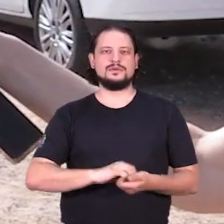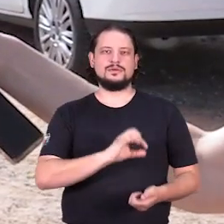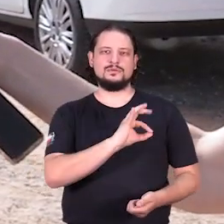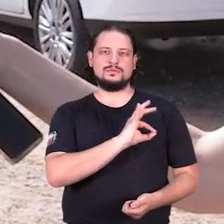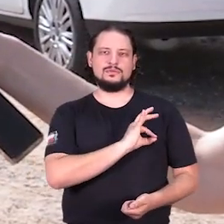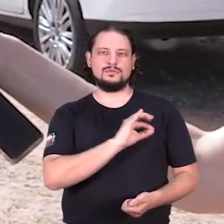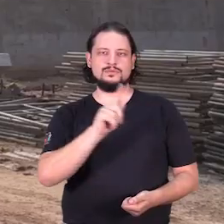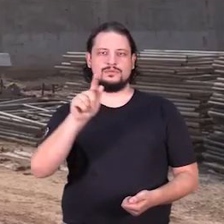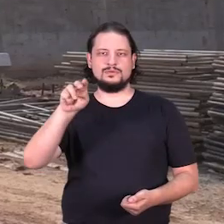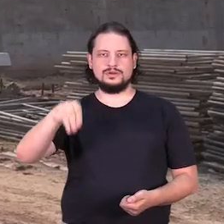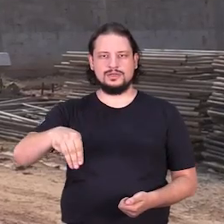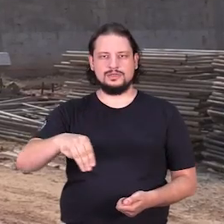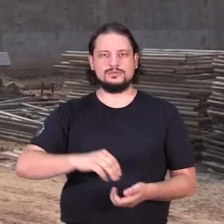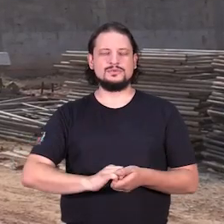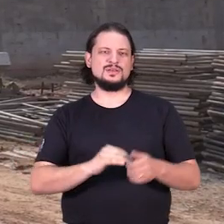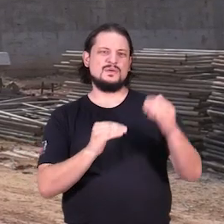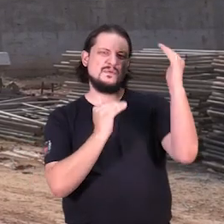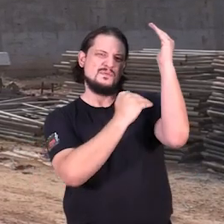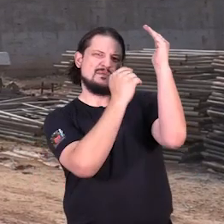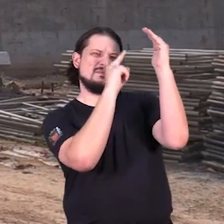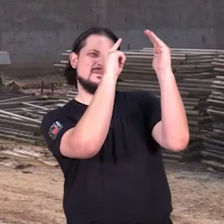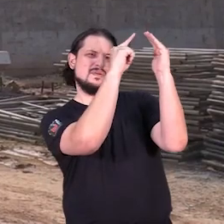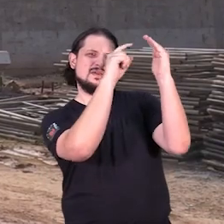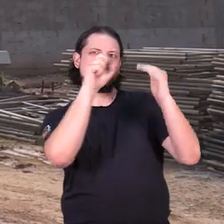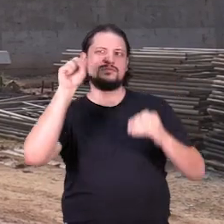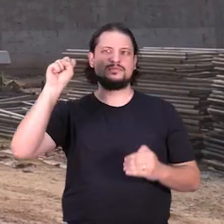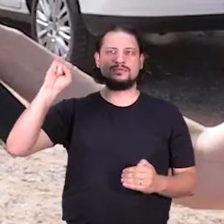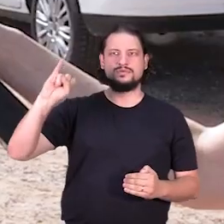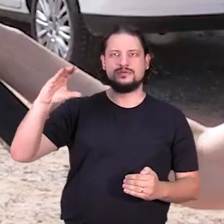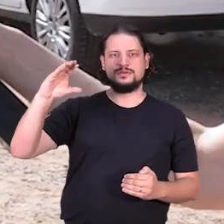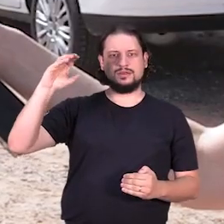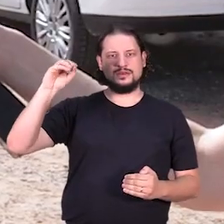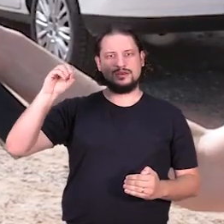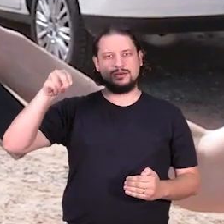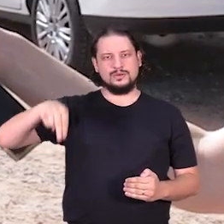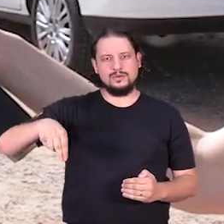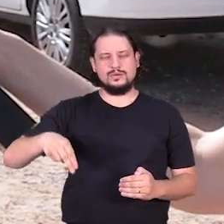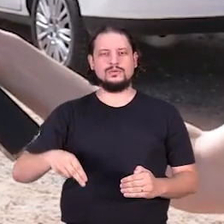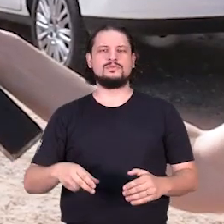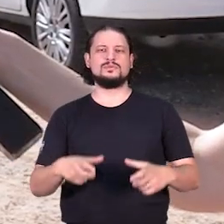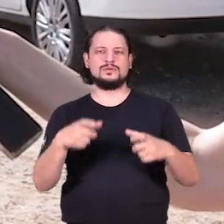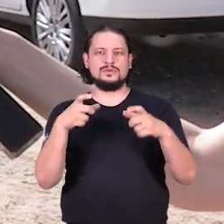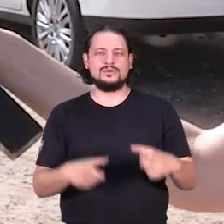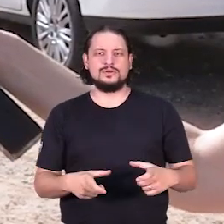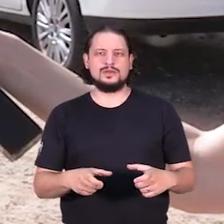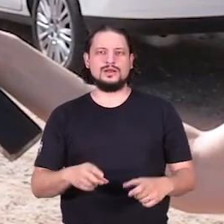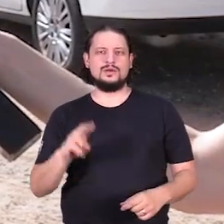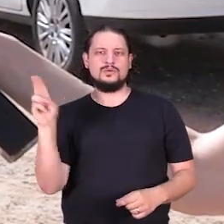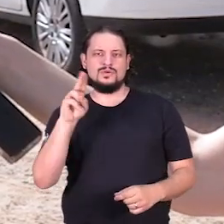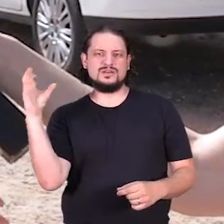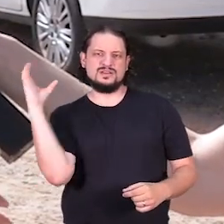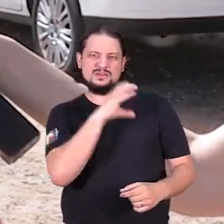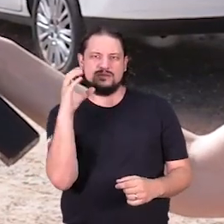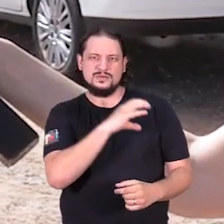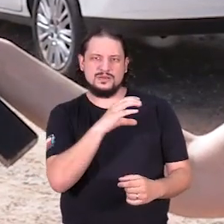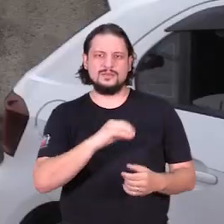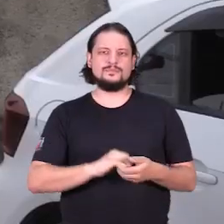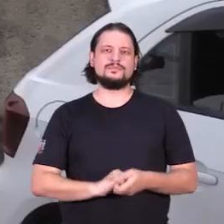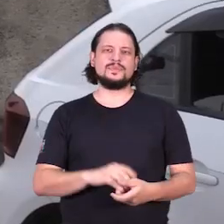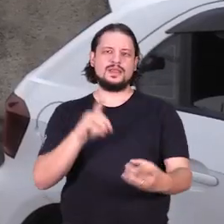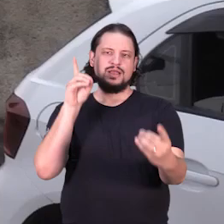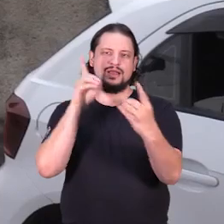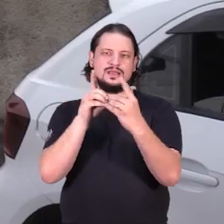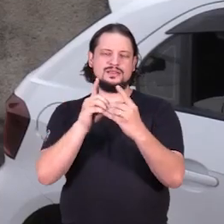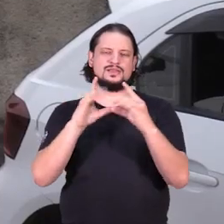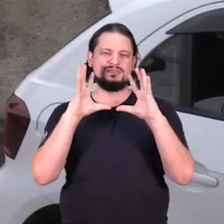Segurança Municipal. E no último andar nós vamos ter o SICOM, que é um centro de urgências e emergências. Nós vamos estar atendendo toda Jundiaí por